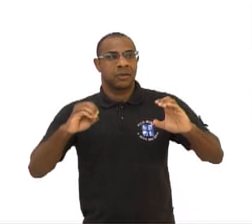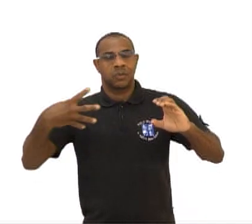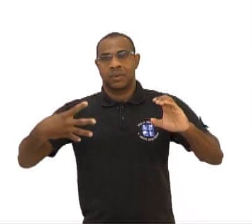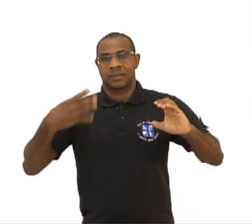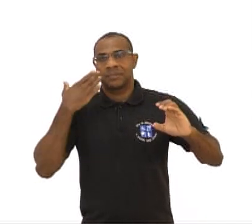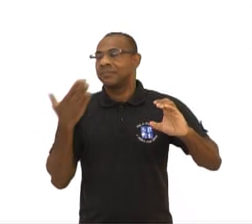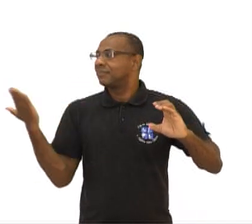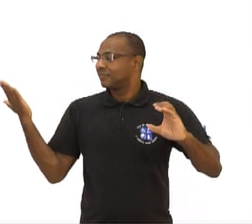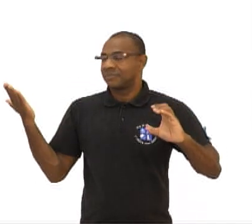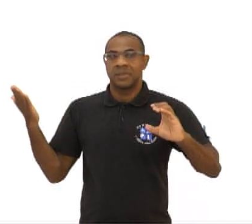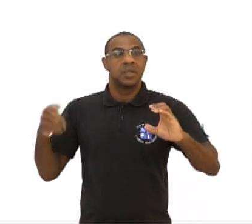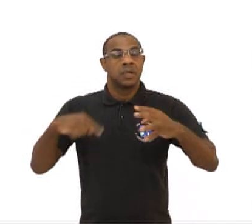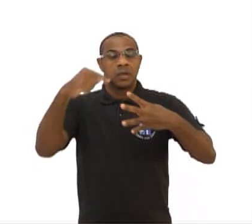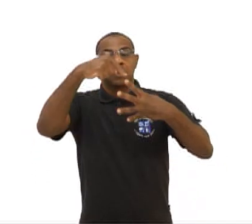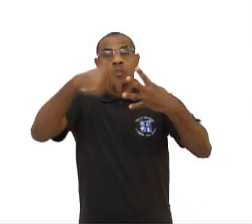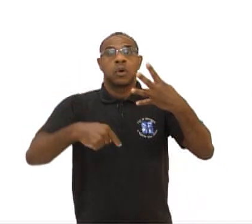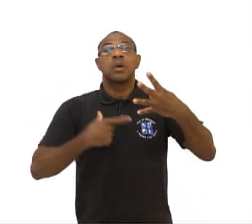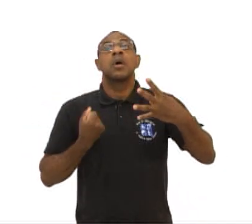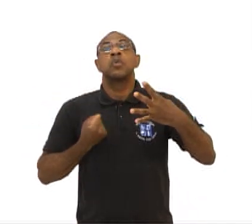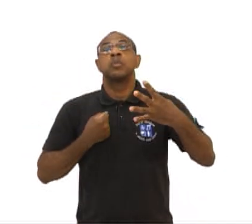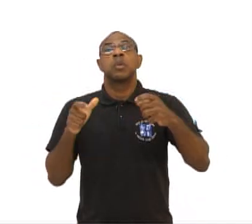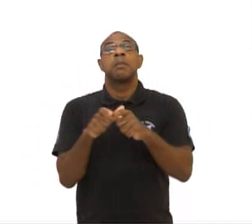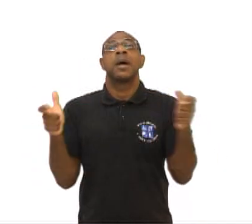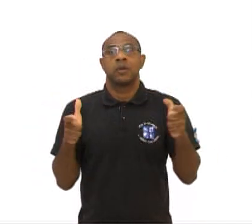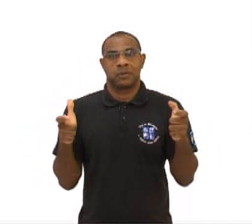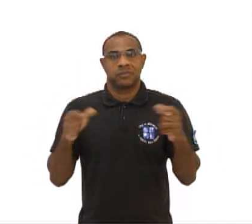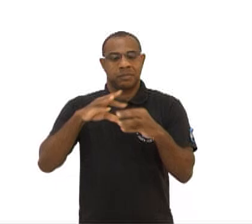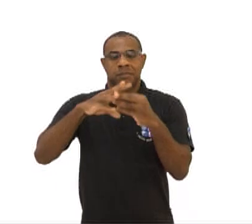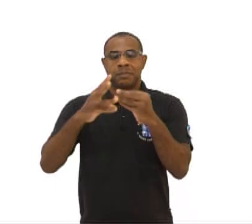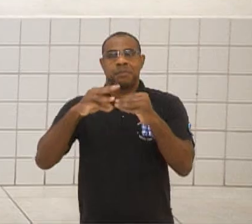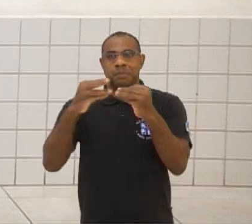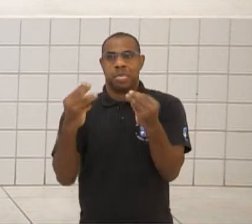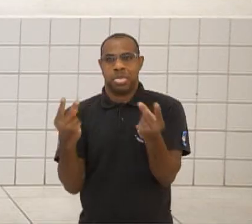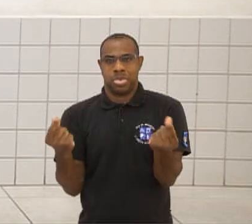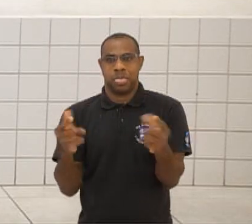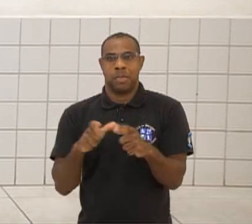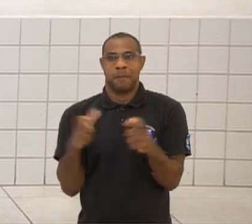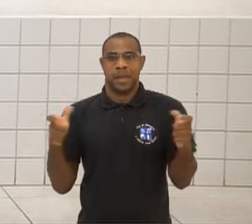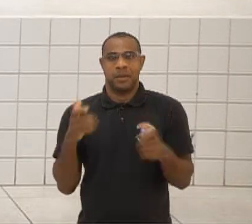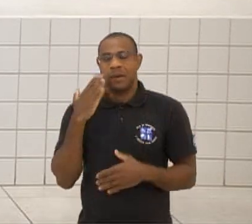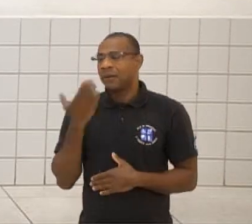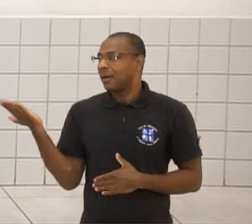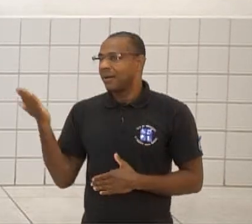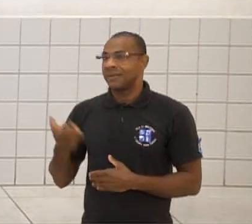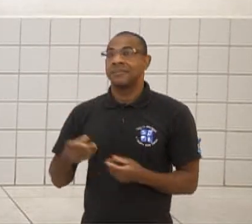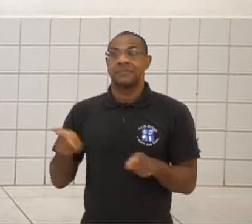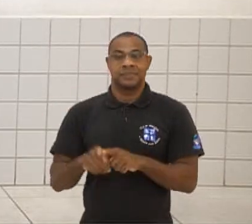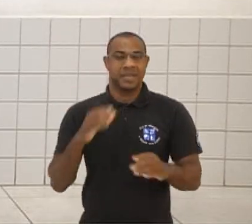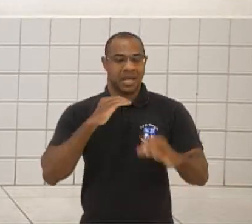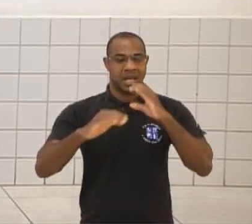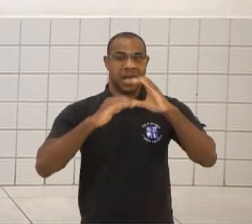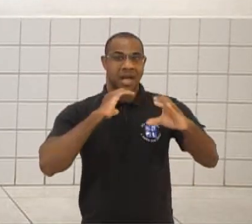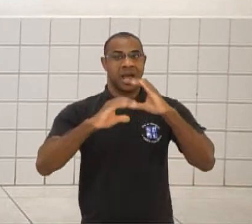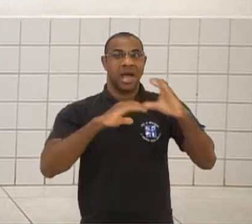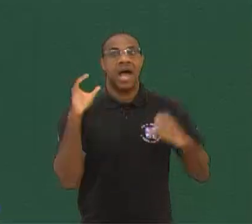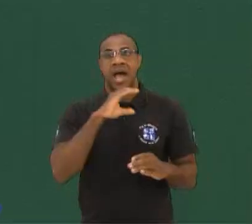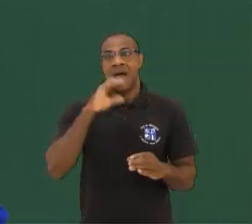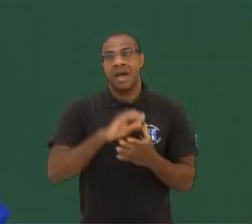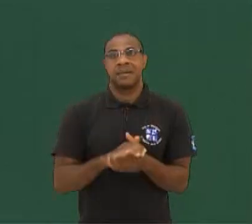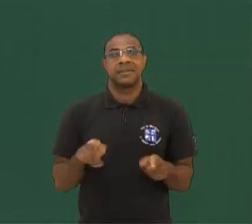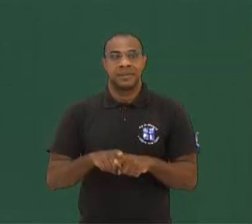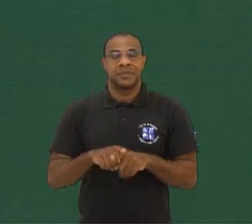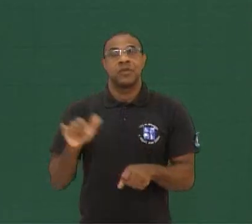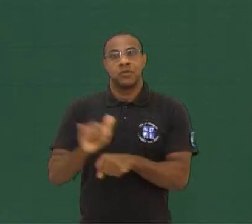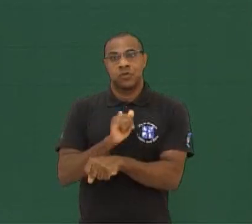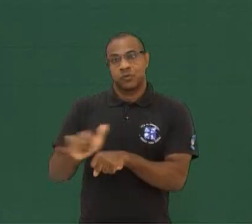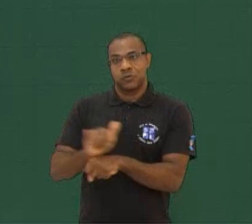cloro apresenta o número de oxidação maior? É com vocês. Vamos lá, pessoal. Corre participar lá no chat da Aula Paraná ou aqui no YouTube. A